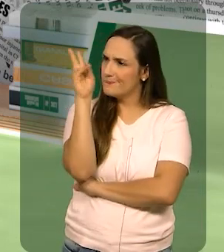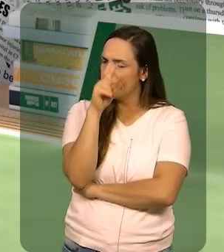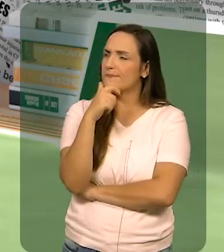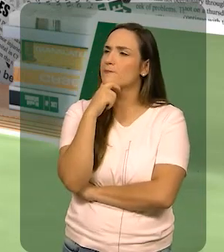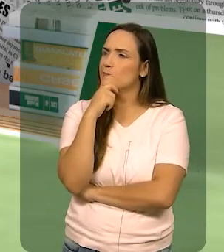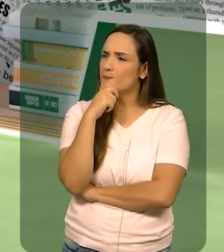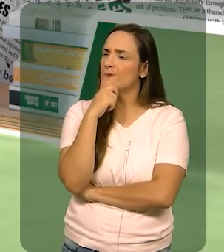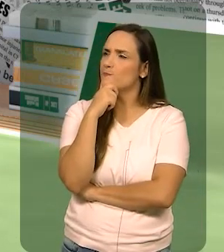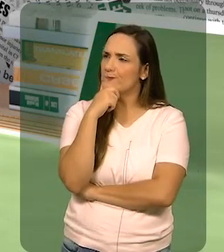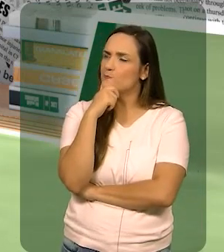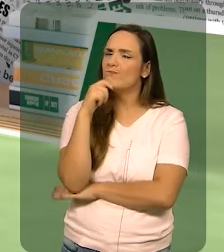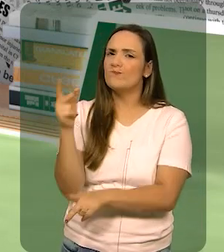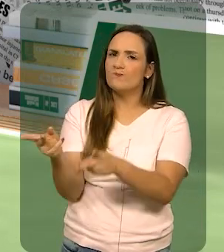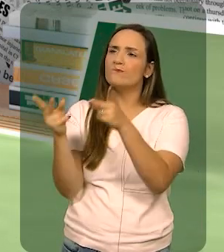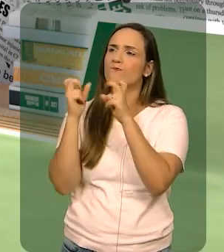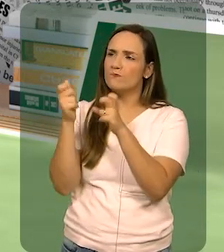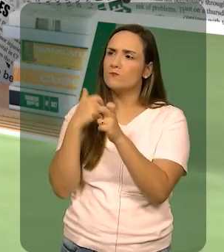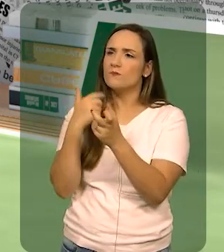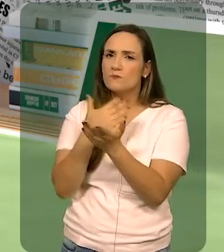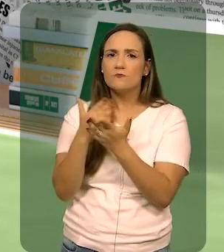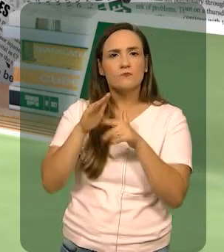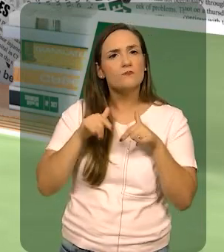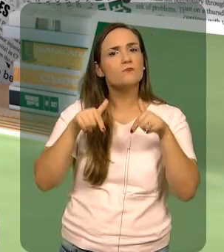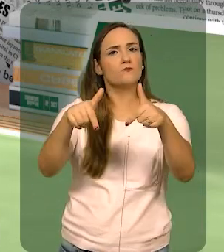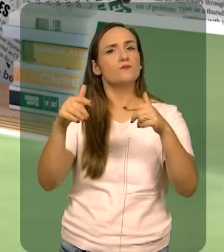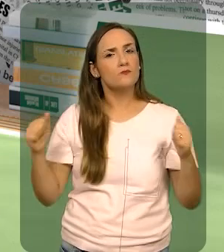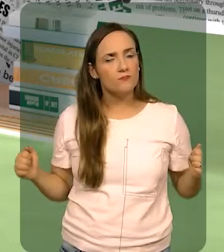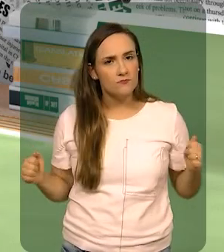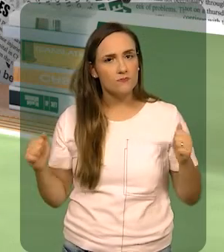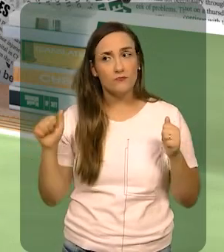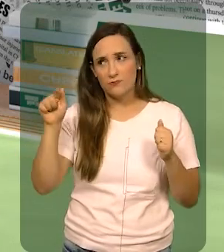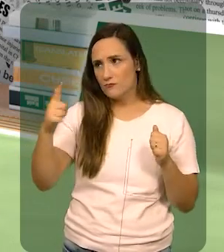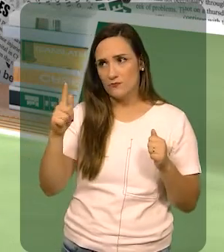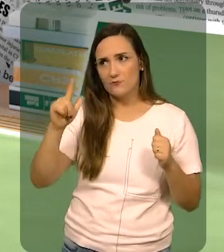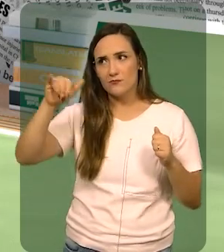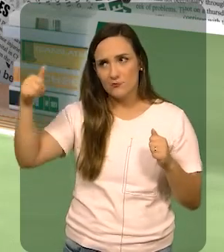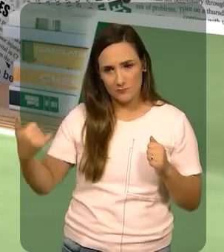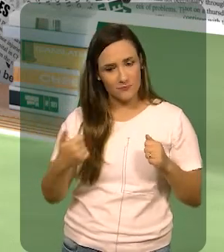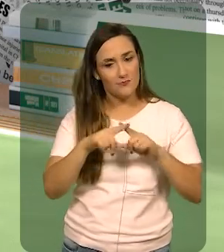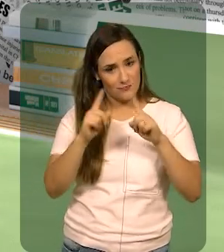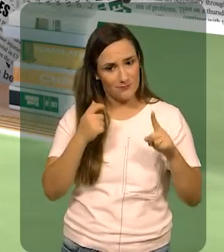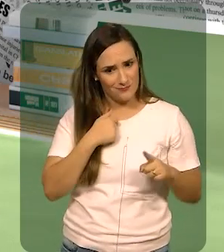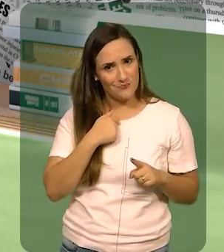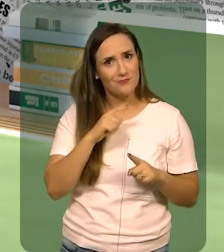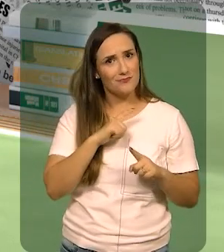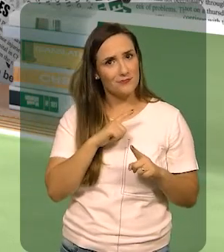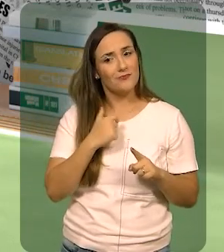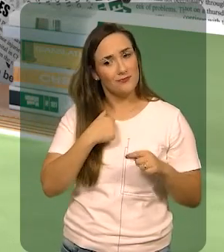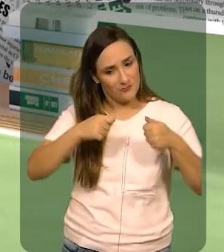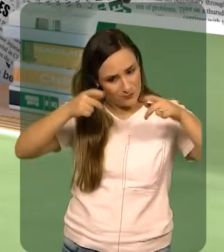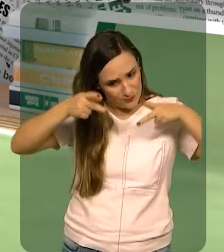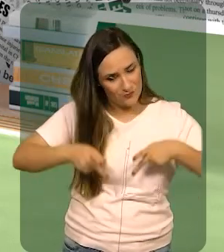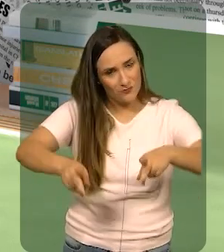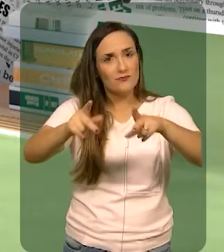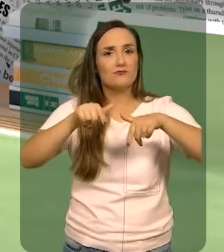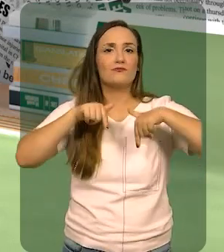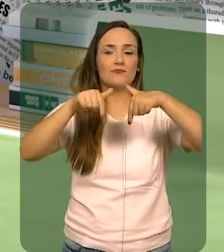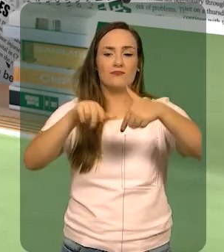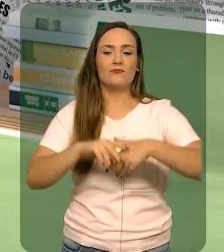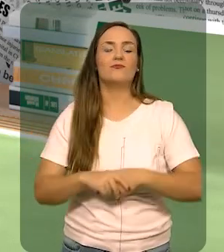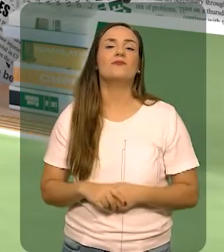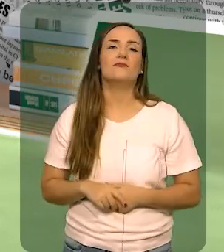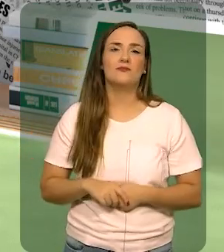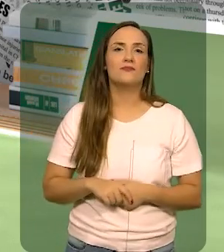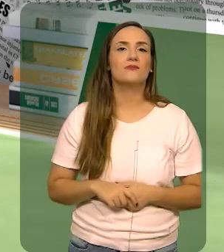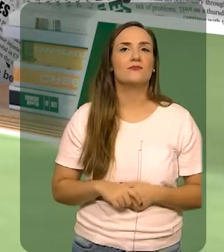eles já passaram por essa luta. Né? A oportunidade que eu tive, eles não tiveram, ou seja, então eu tenho que lutar, dar continuidade a essa